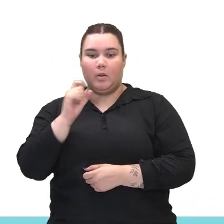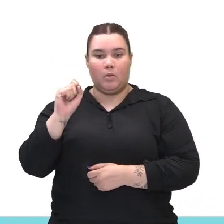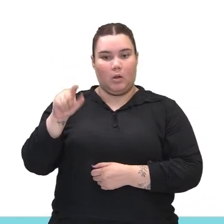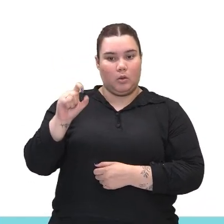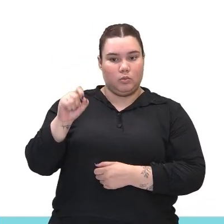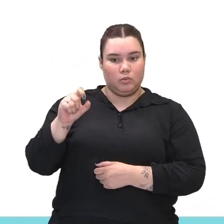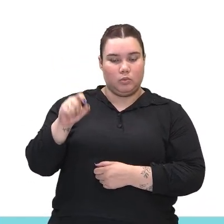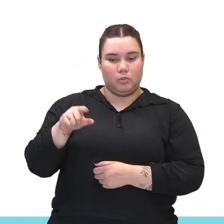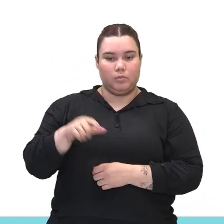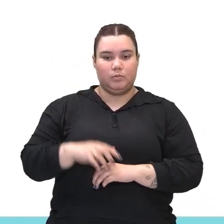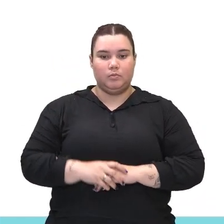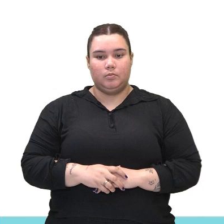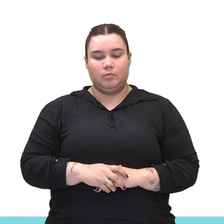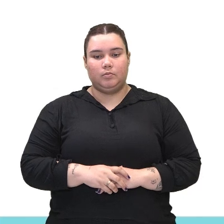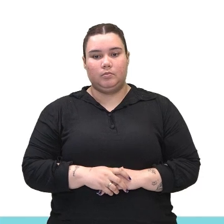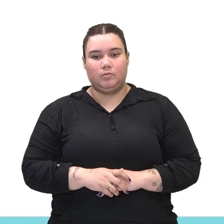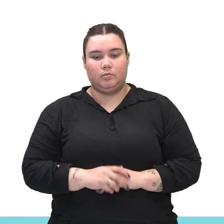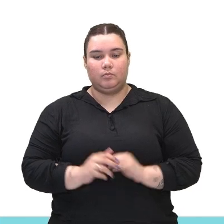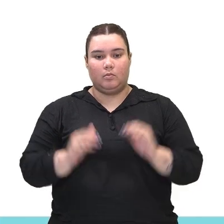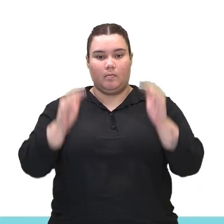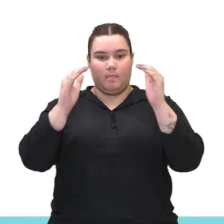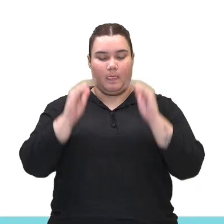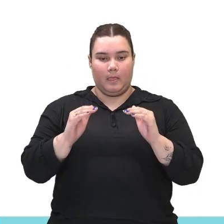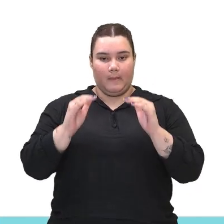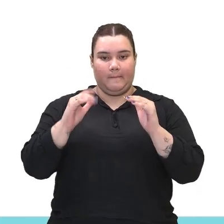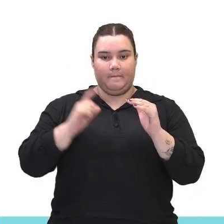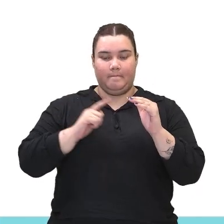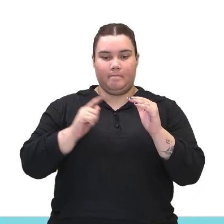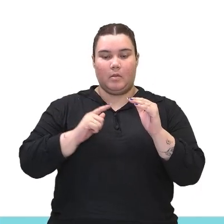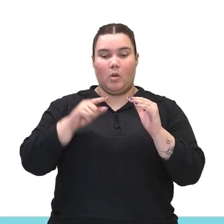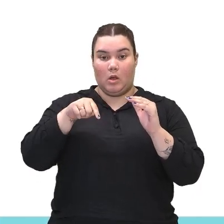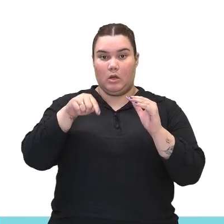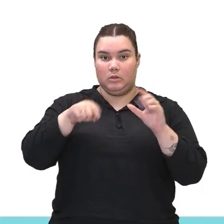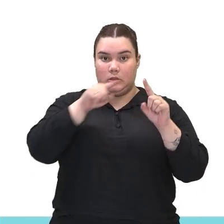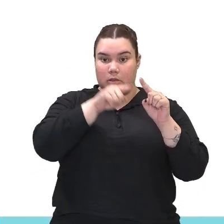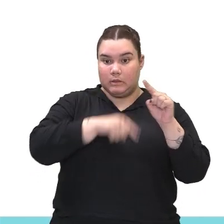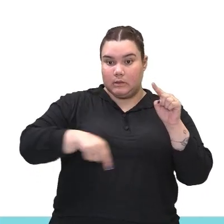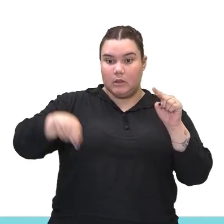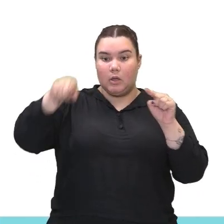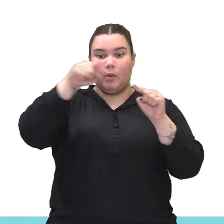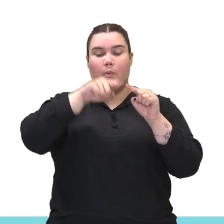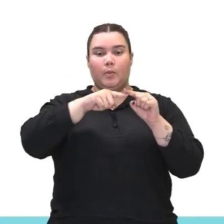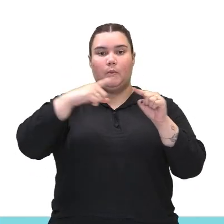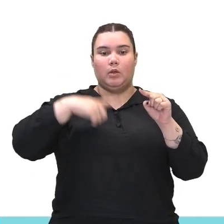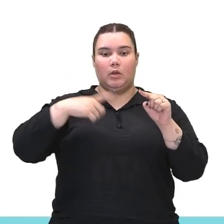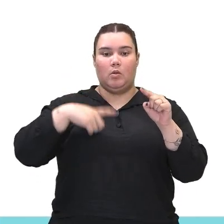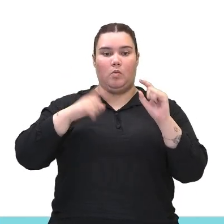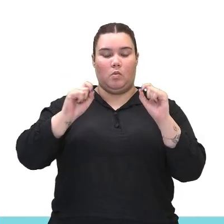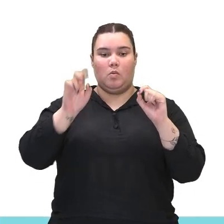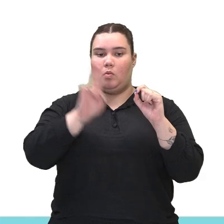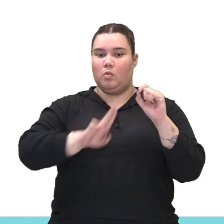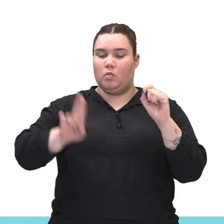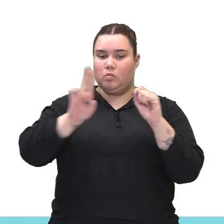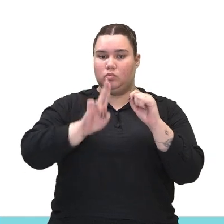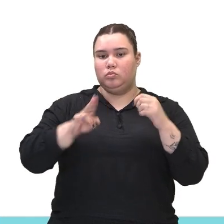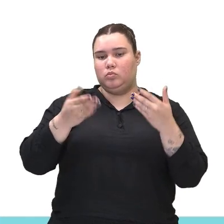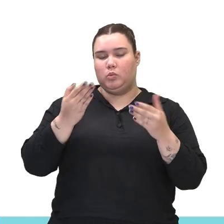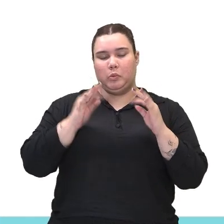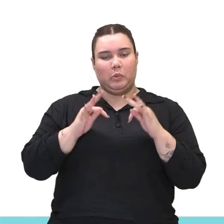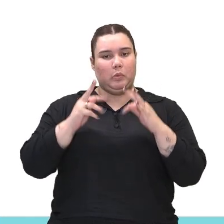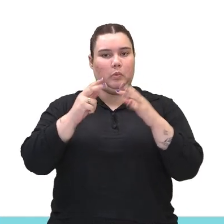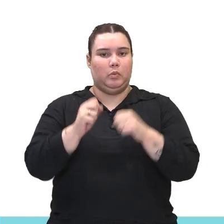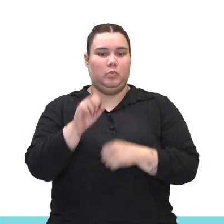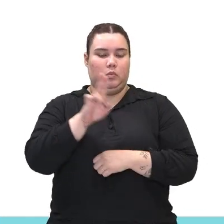azul. Esse círculo cromático, nós vamos dizer que ele é usado para praticamente